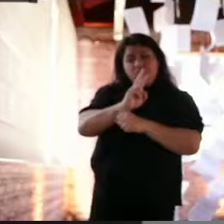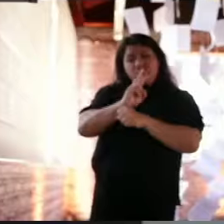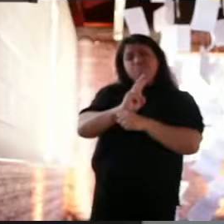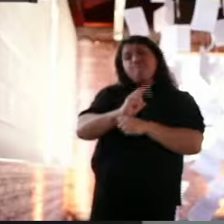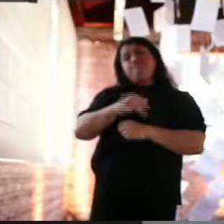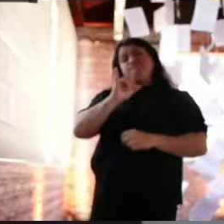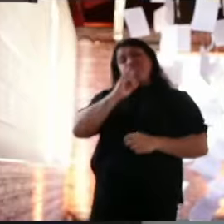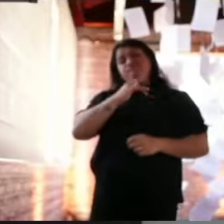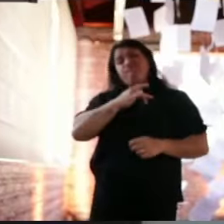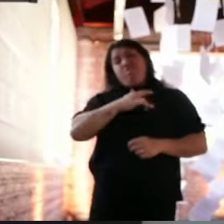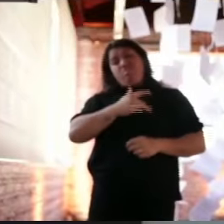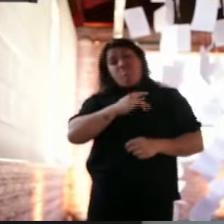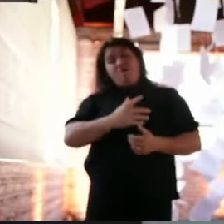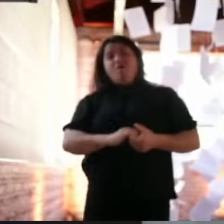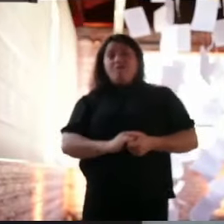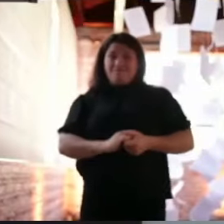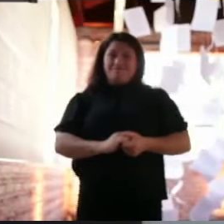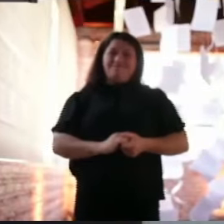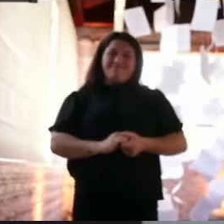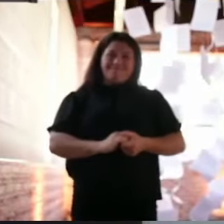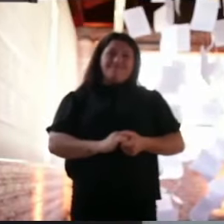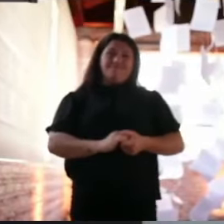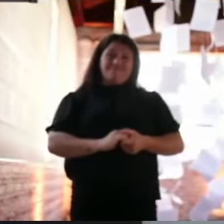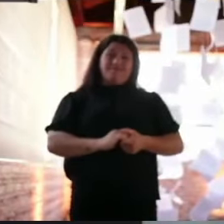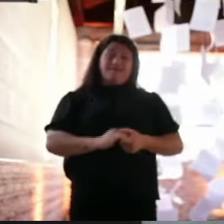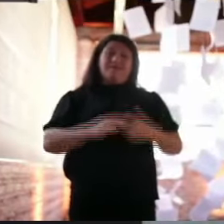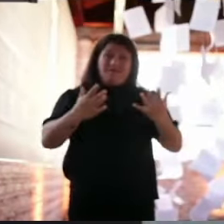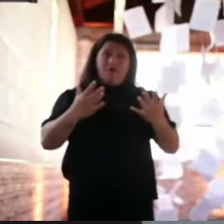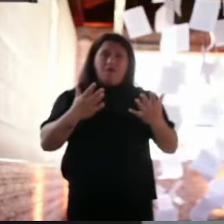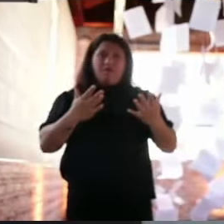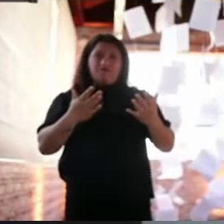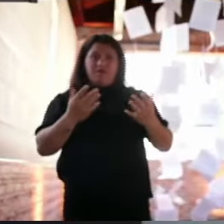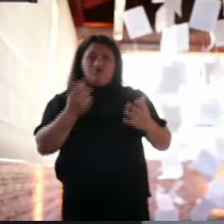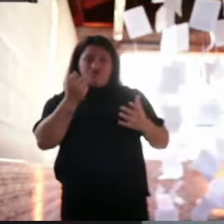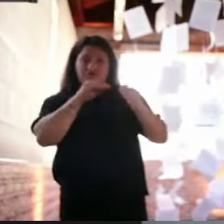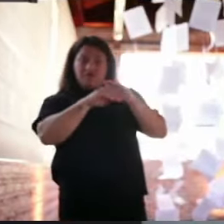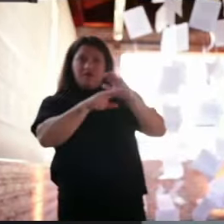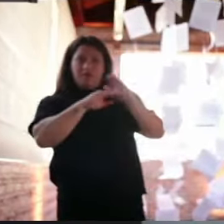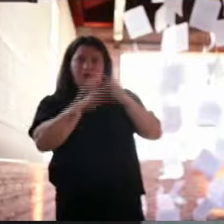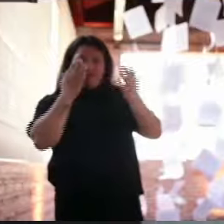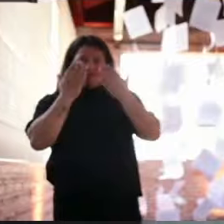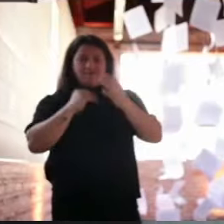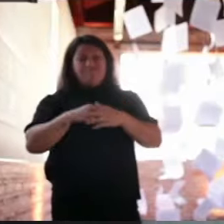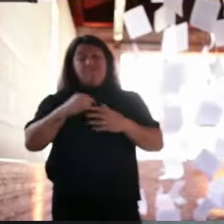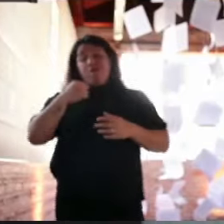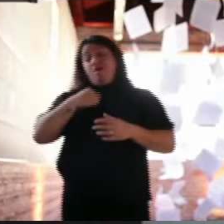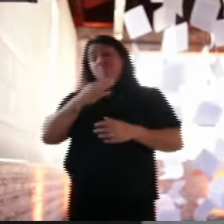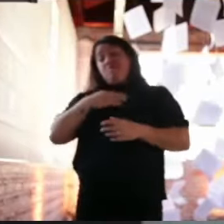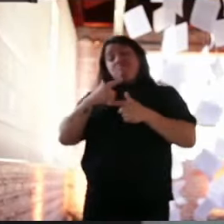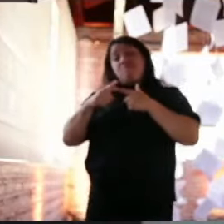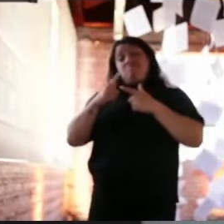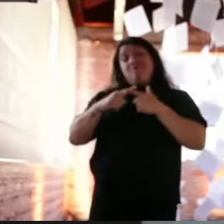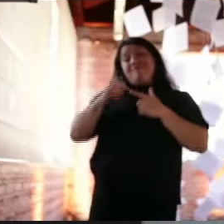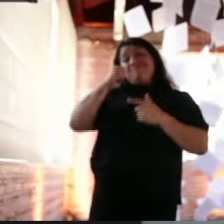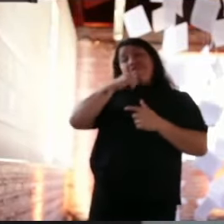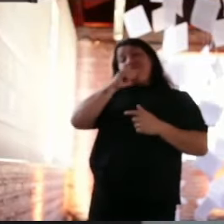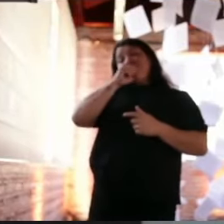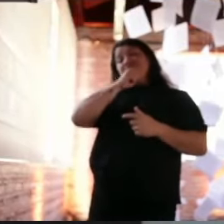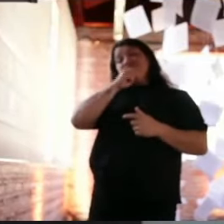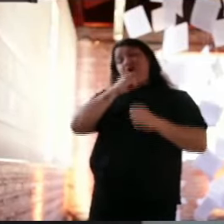pai junta dinheiro para análise as pessoas já chegam em análise e falando olha meu problema é que eu fui criado por e eu fico